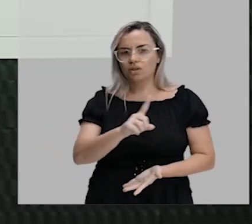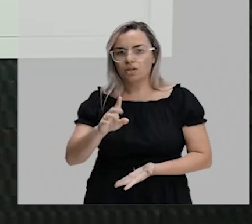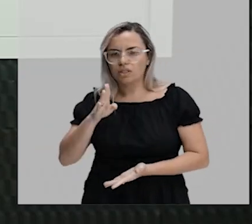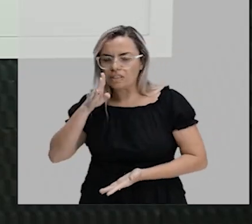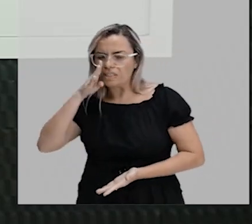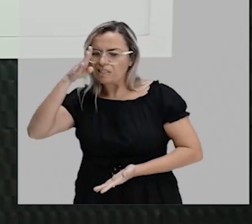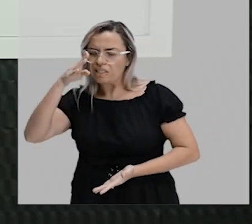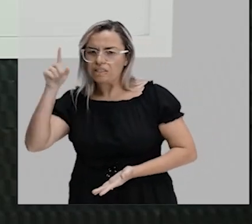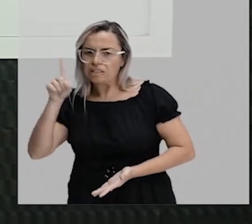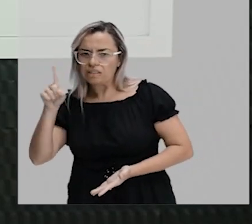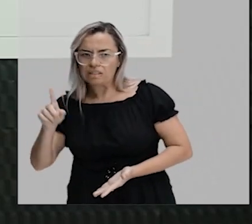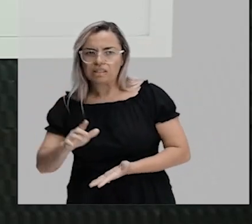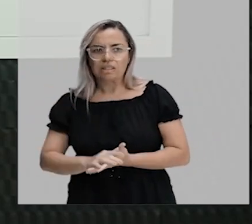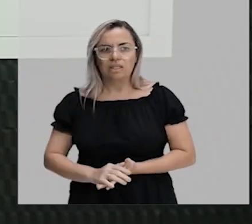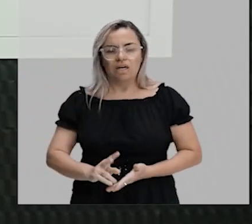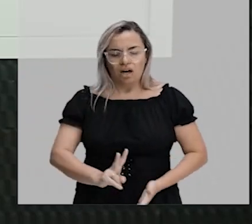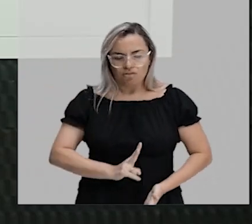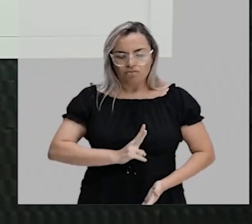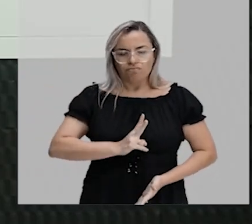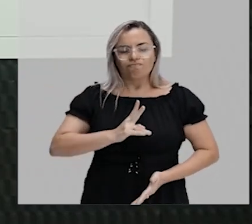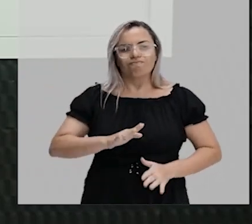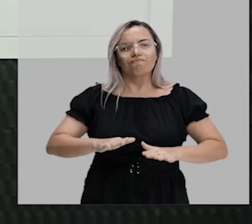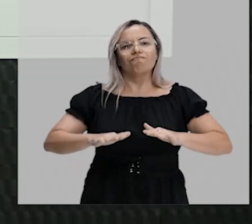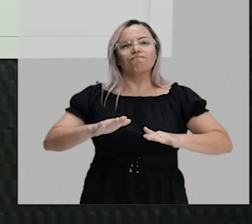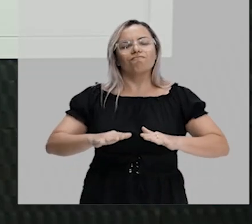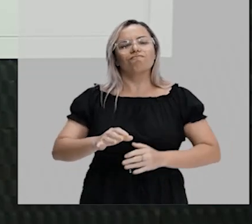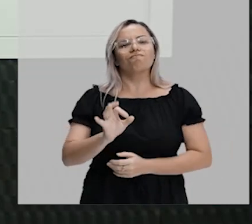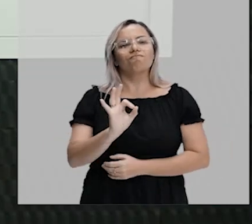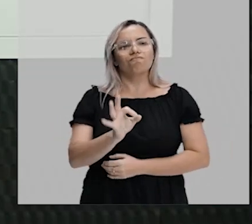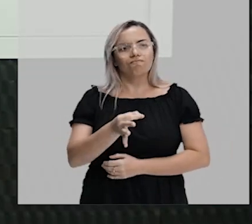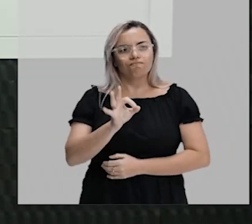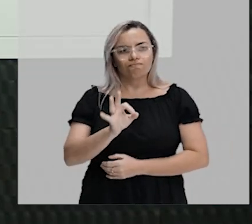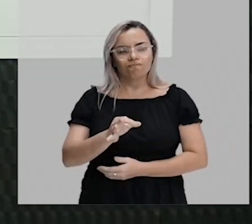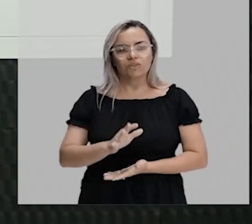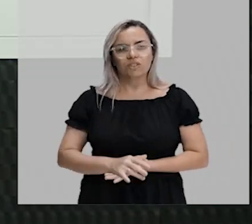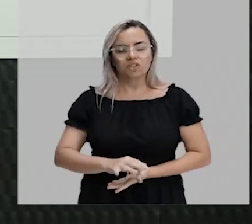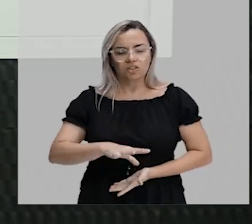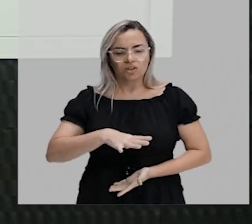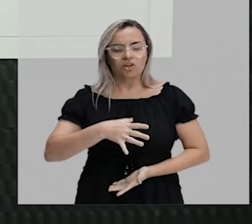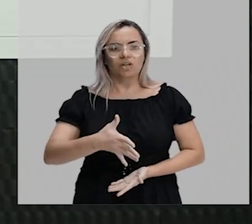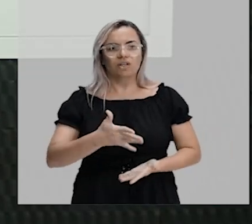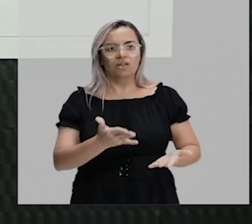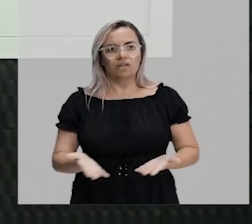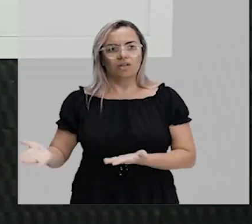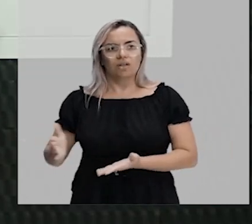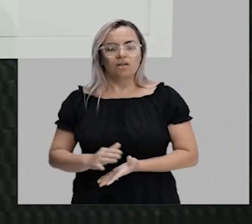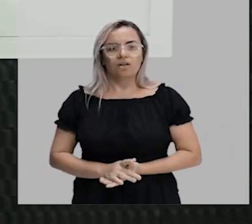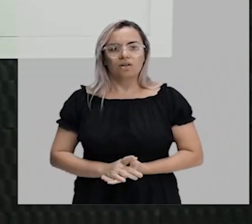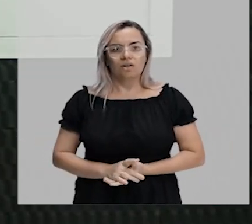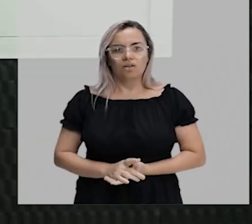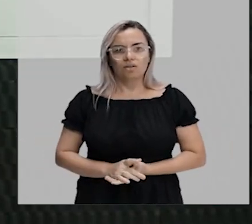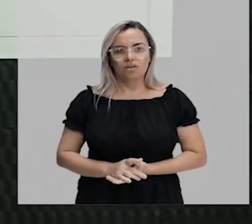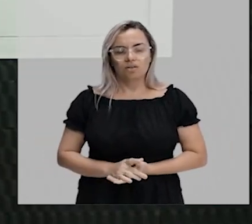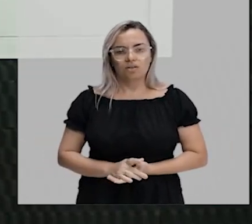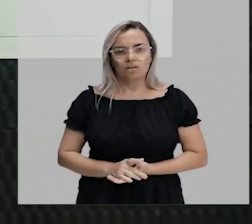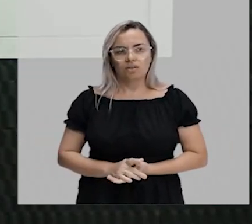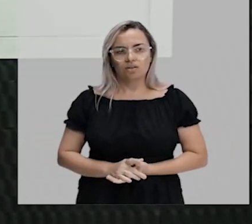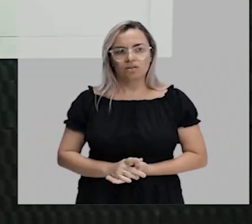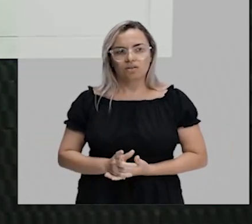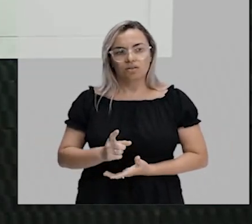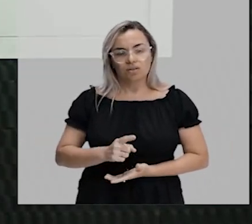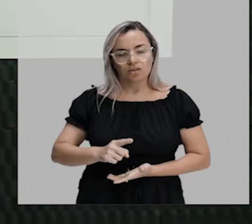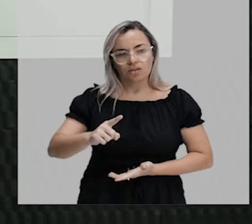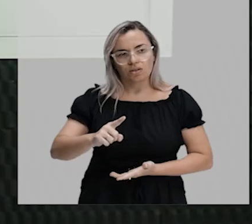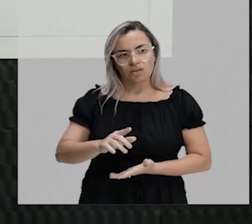e nem necessariamente o exagero, correto? Bom, quando você vai, por exemplo, aqui, ó,